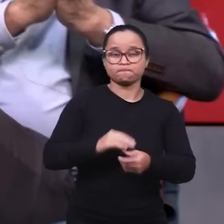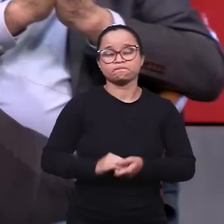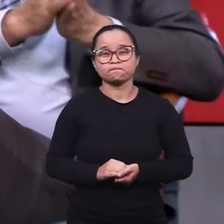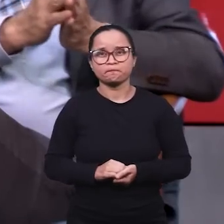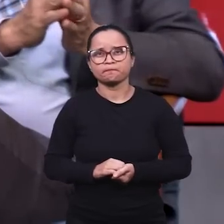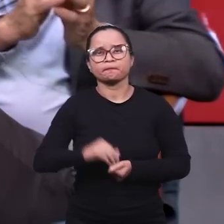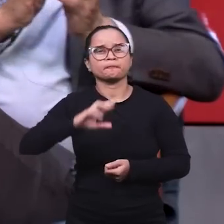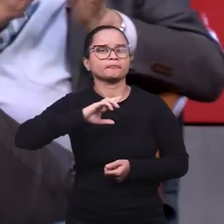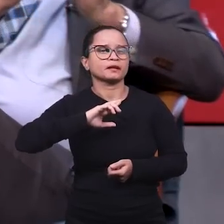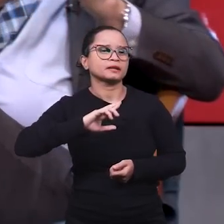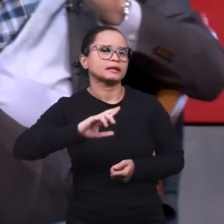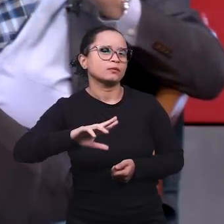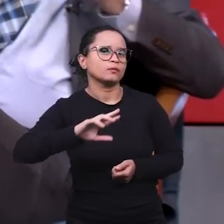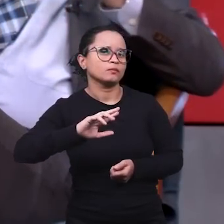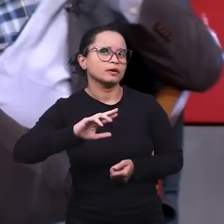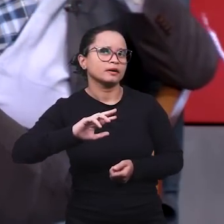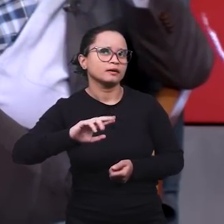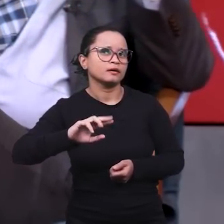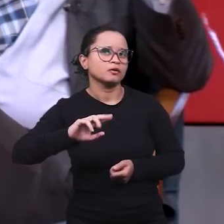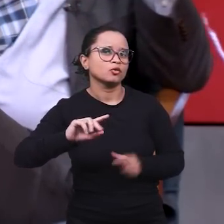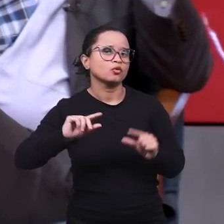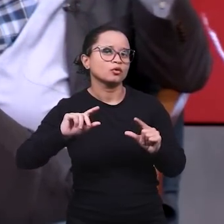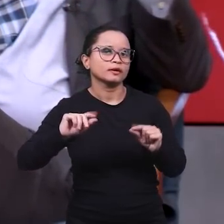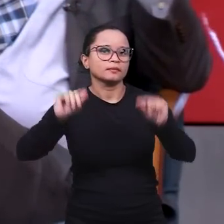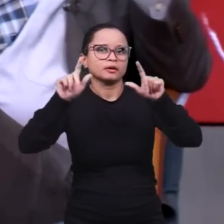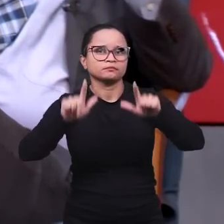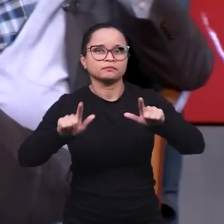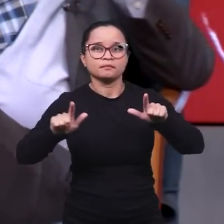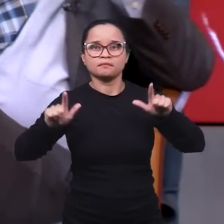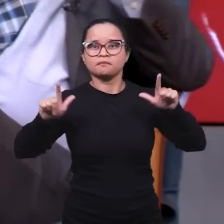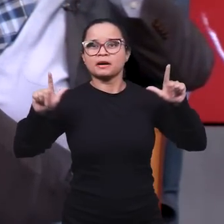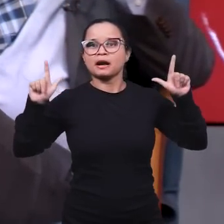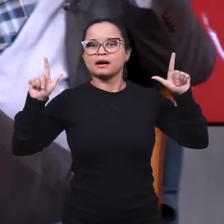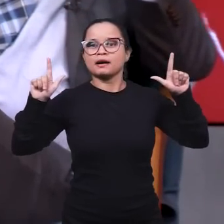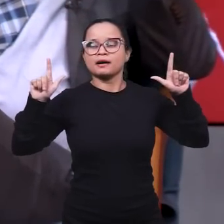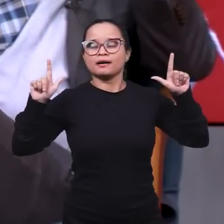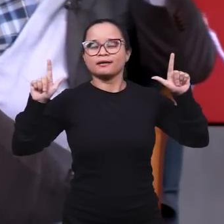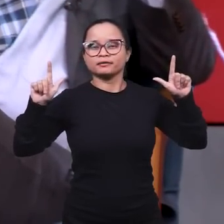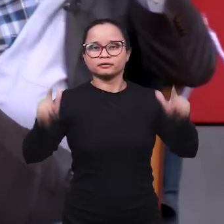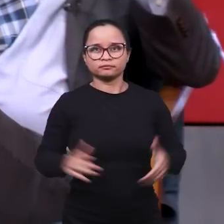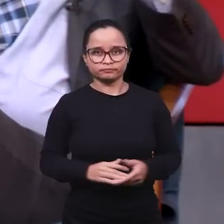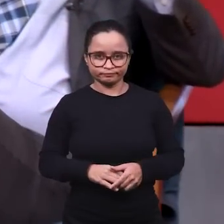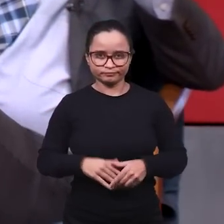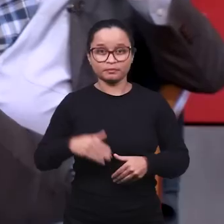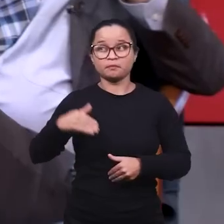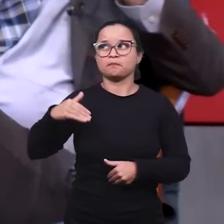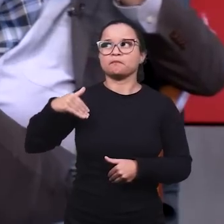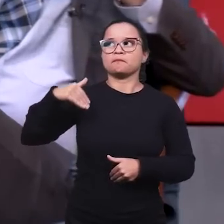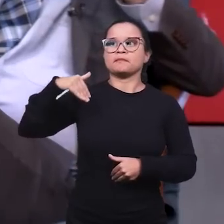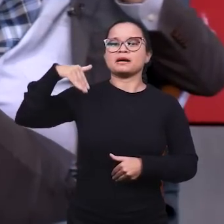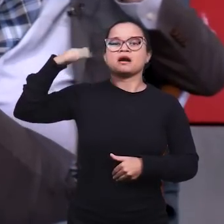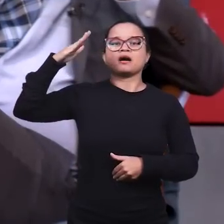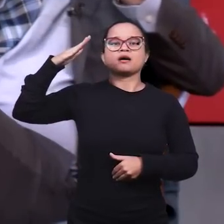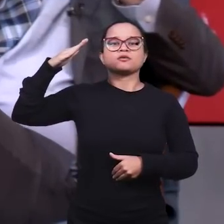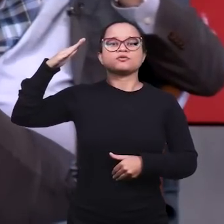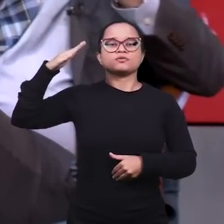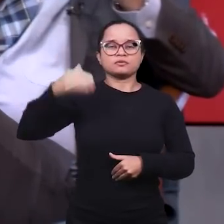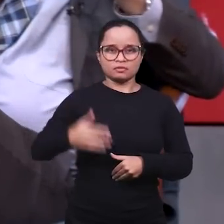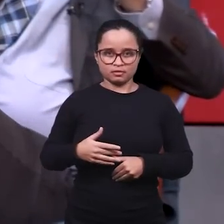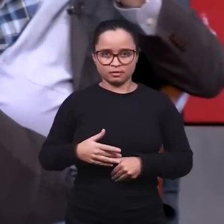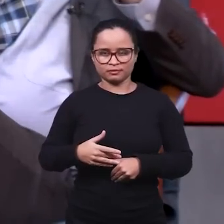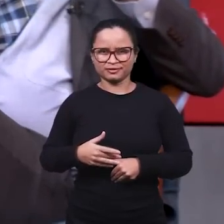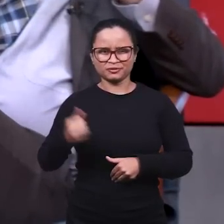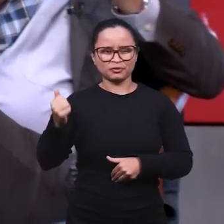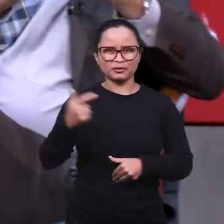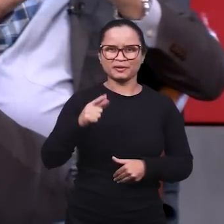não é para se expor como se ele fosse além daquilo que ele é.